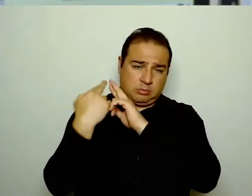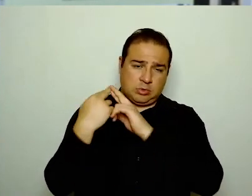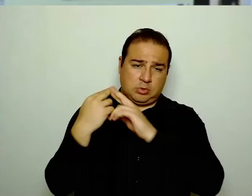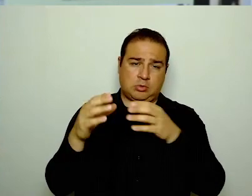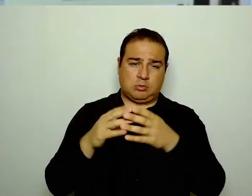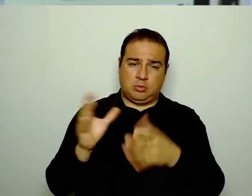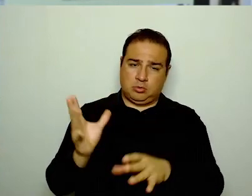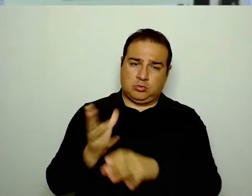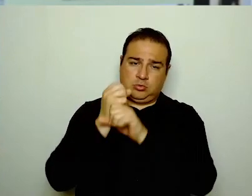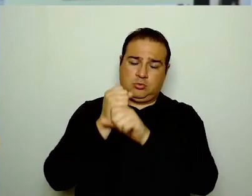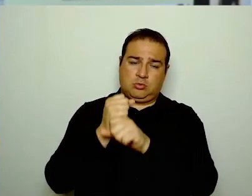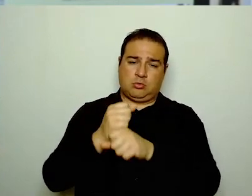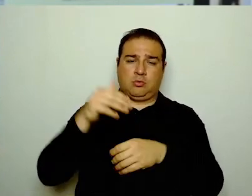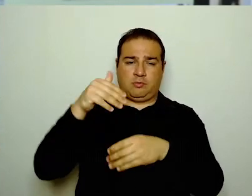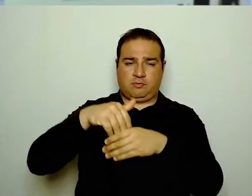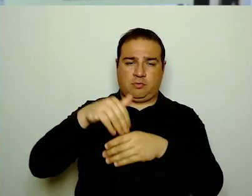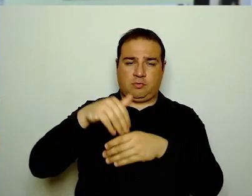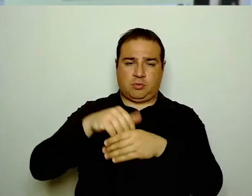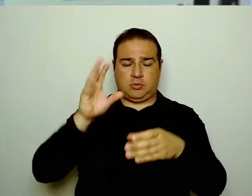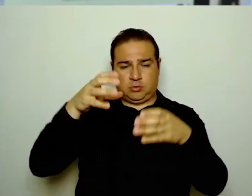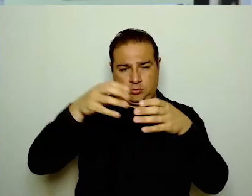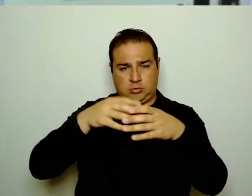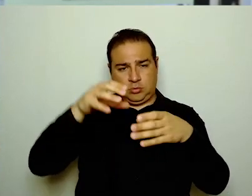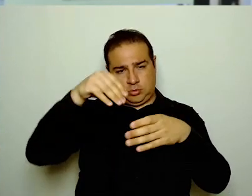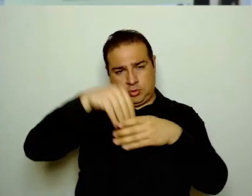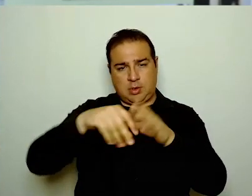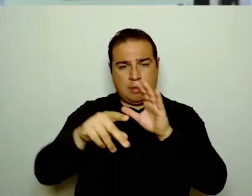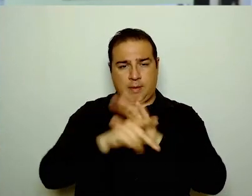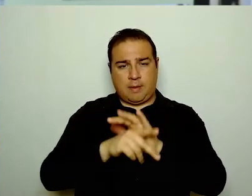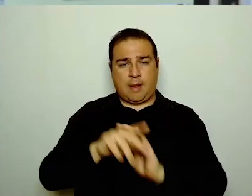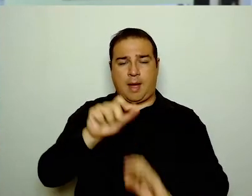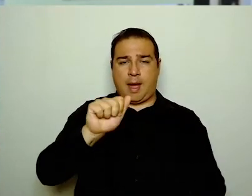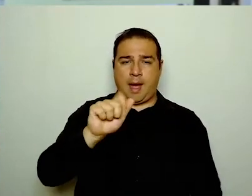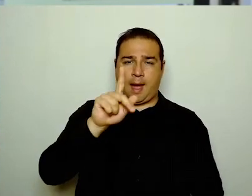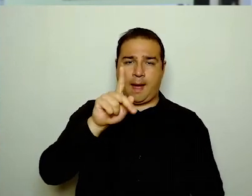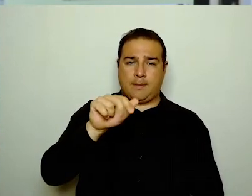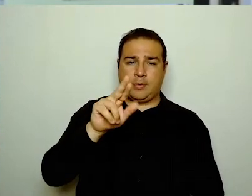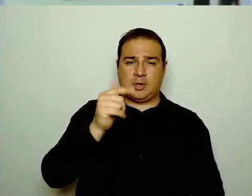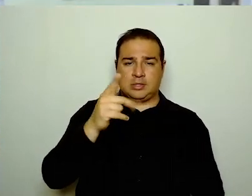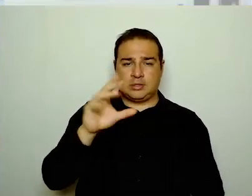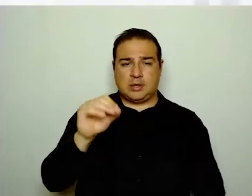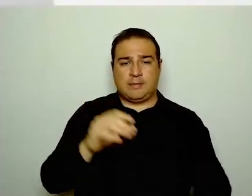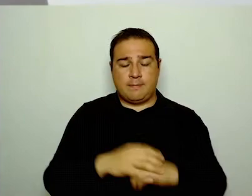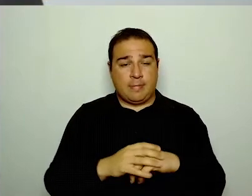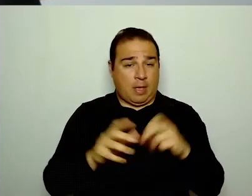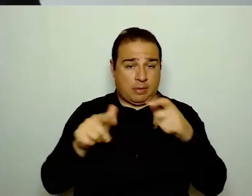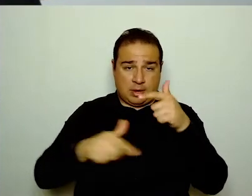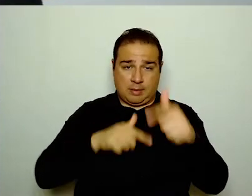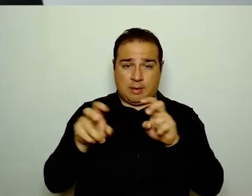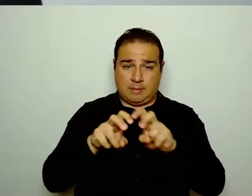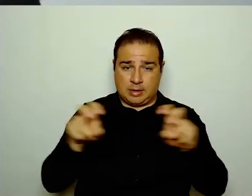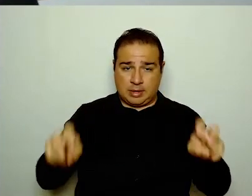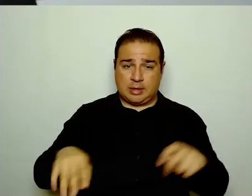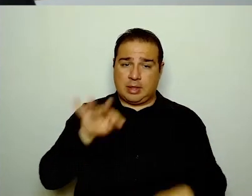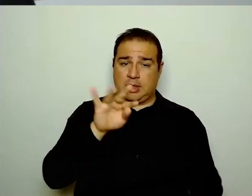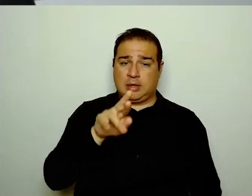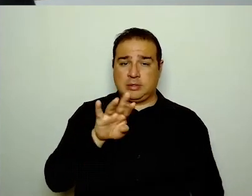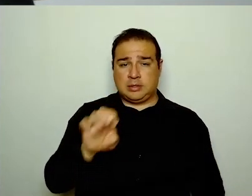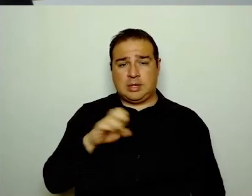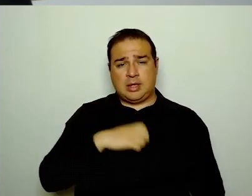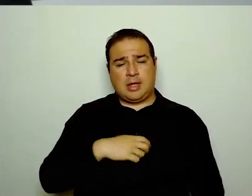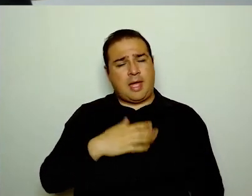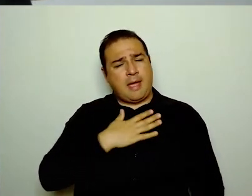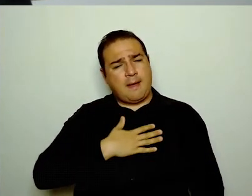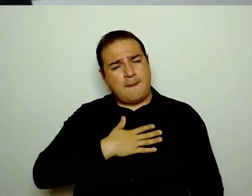eram os responsáveis pela conferência dos votos no local da apuração. Ser mesário